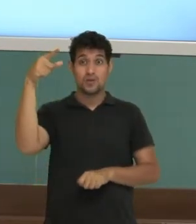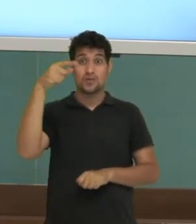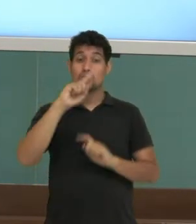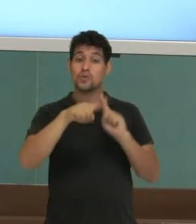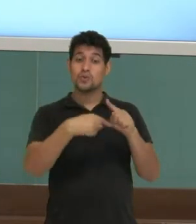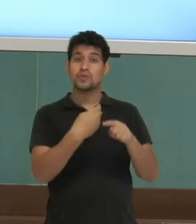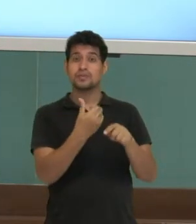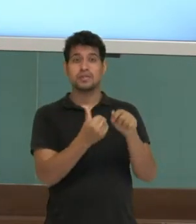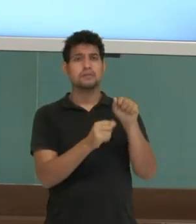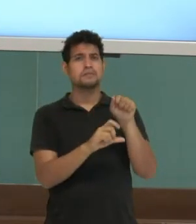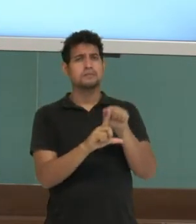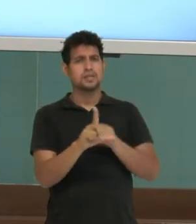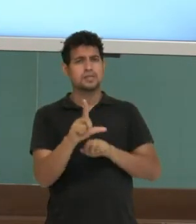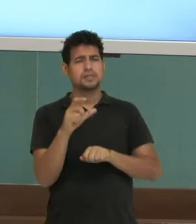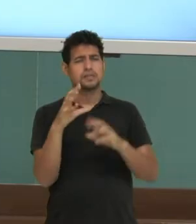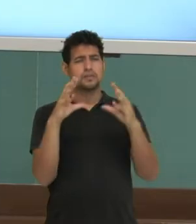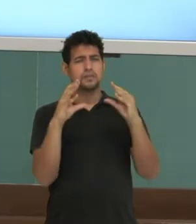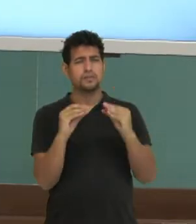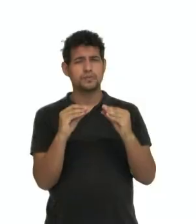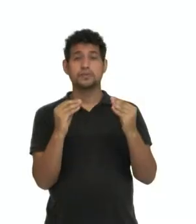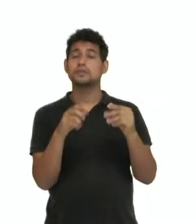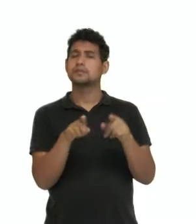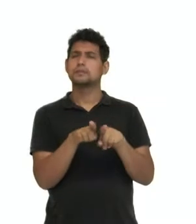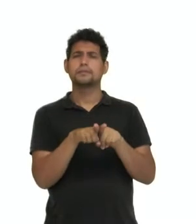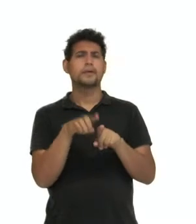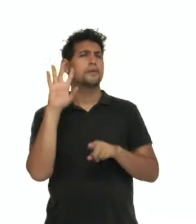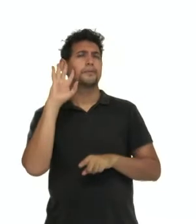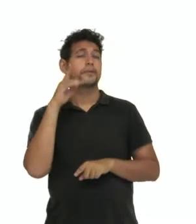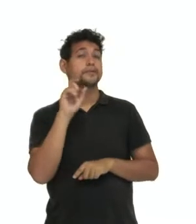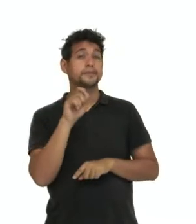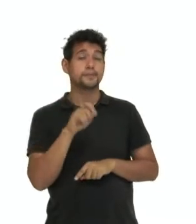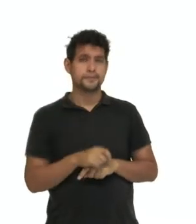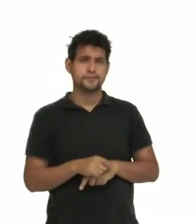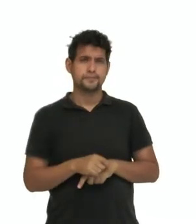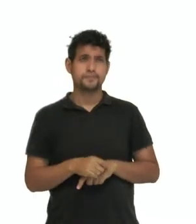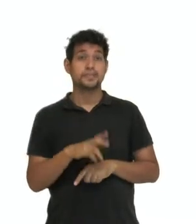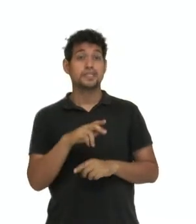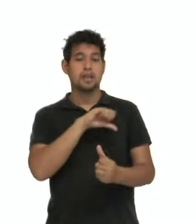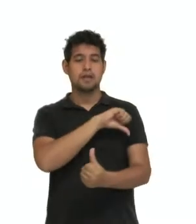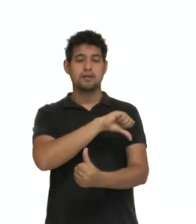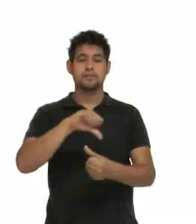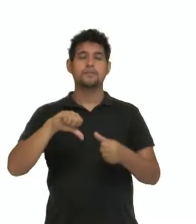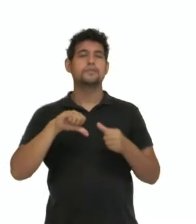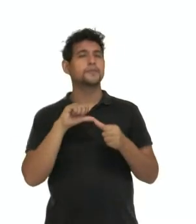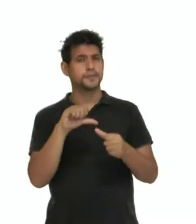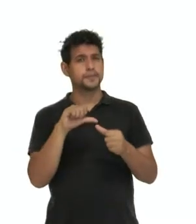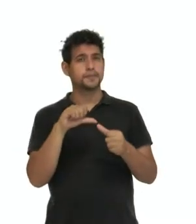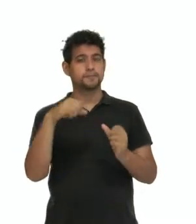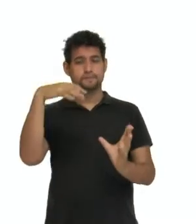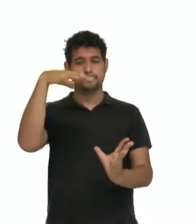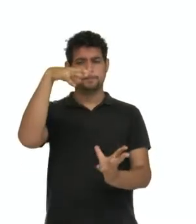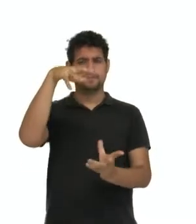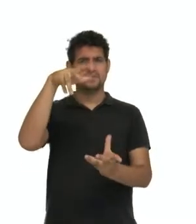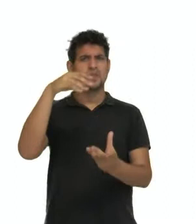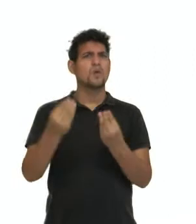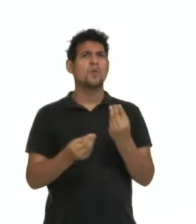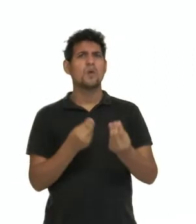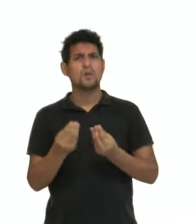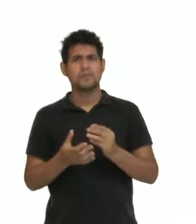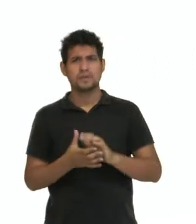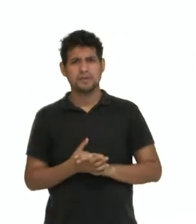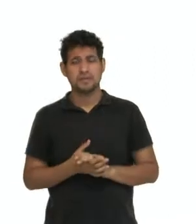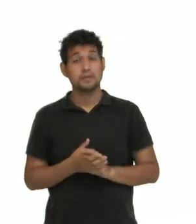outro. Para a mesma época do ano, as estações se invertem nos hemisférios. Como assim,